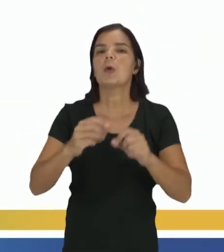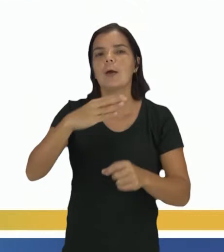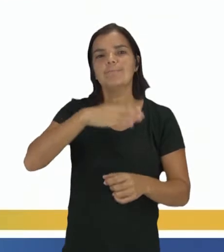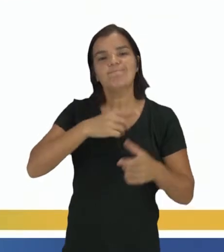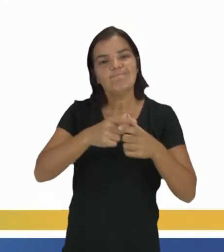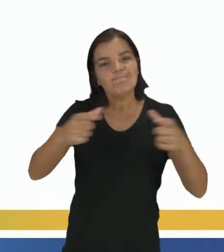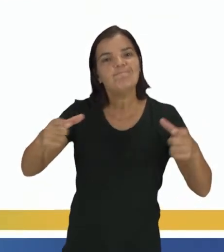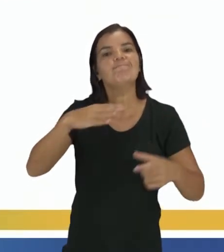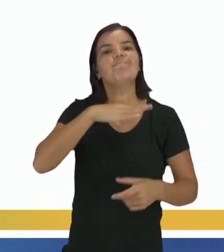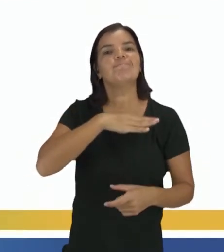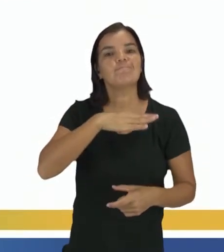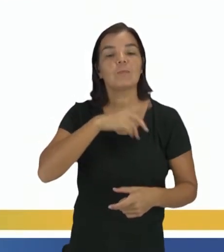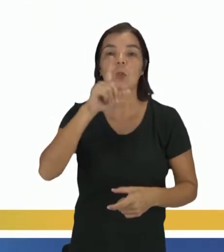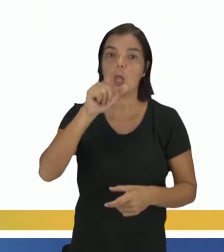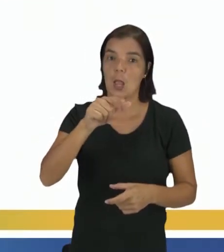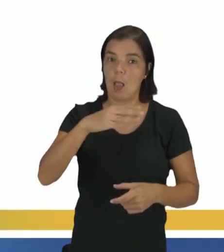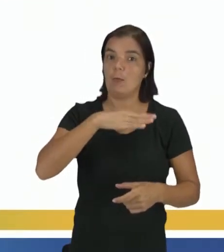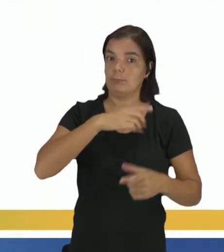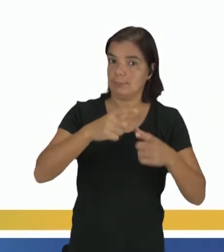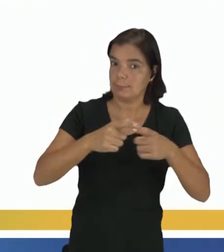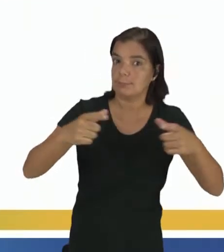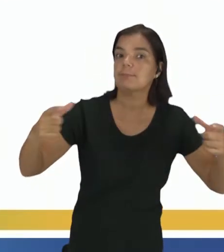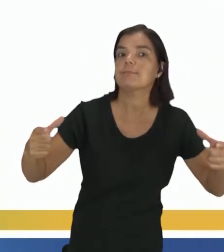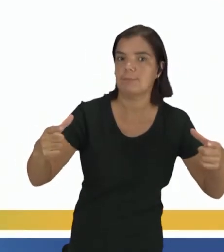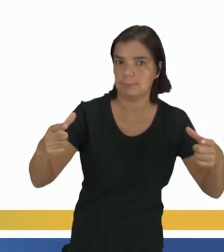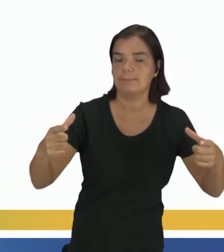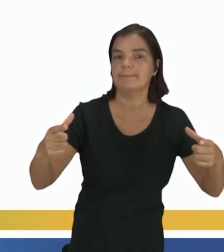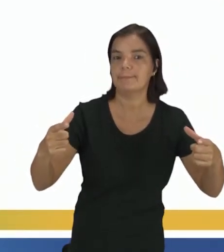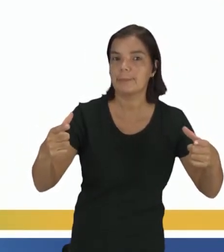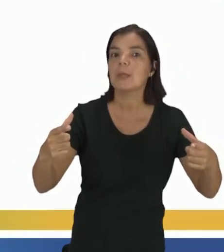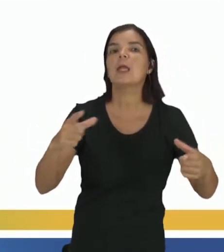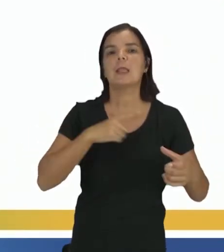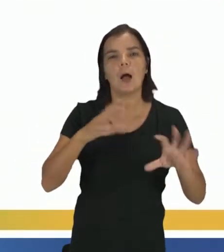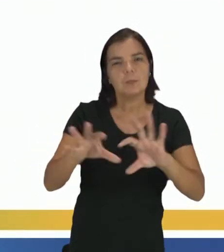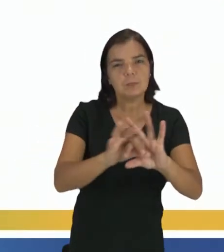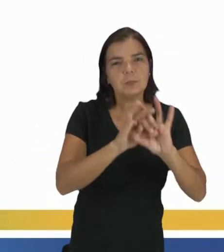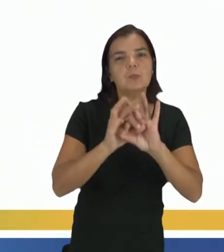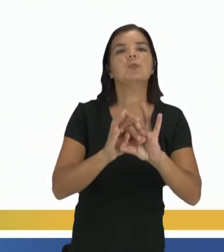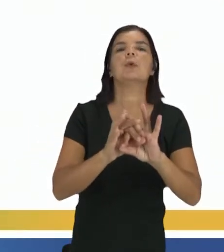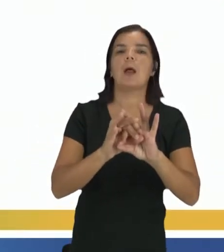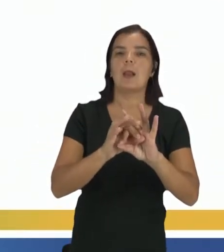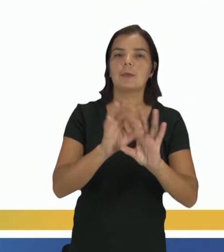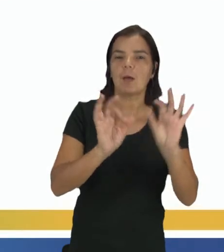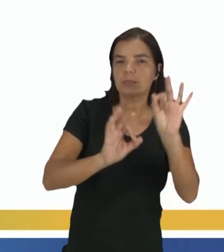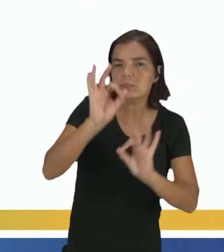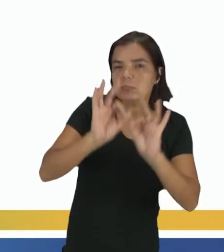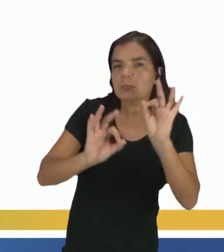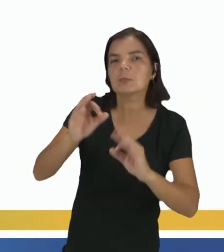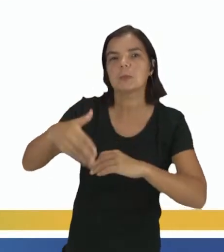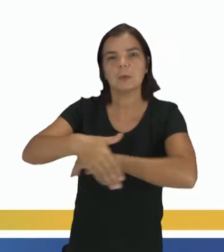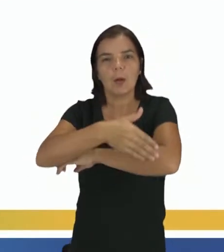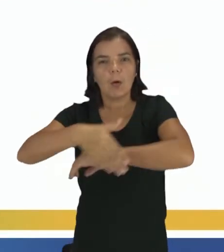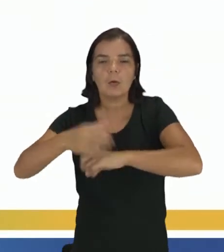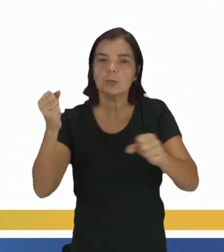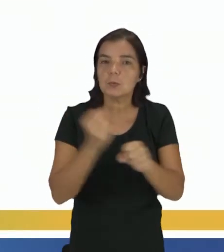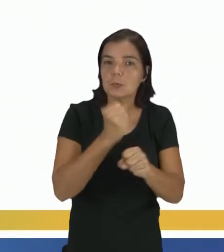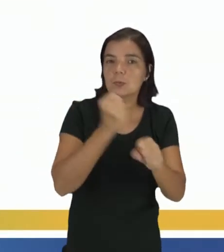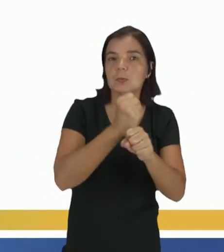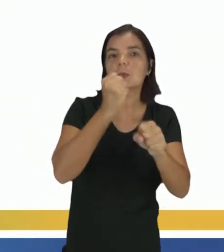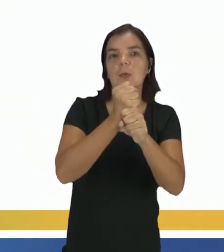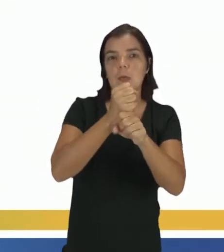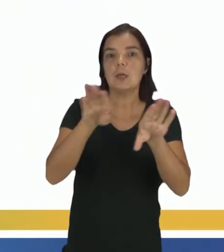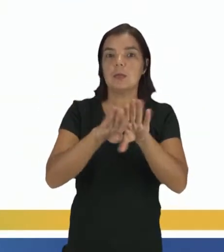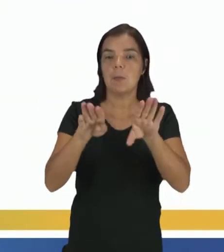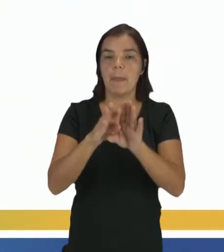entender como o quê? Ele é o crescimento das cidades, a grosso modo. Ele está ligado à infraestrutura das cidades, às construções e ao